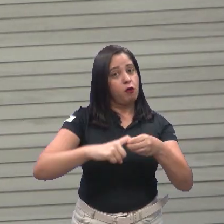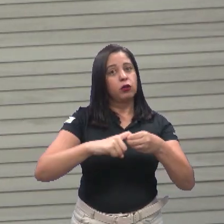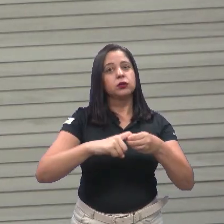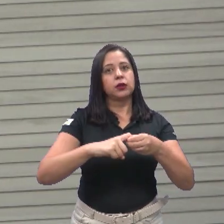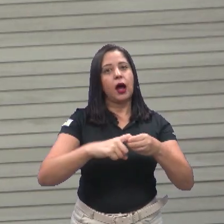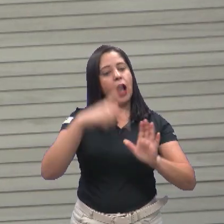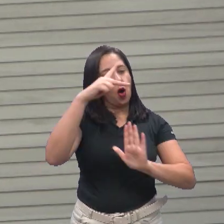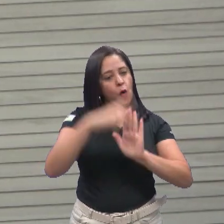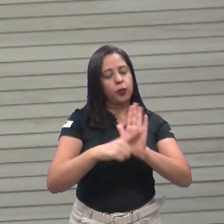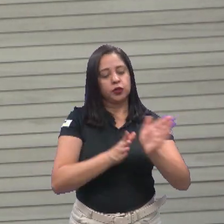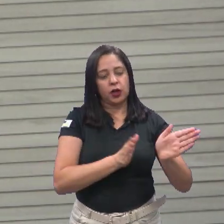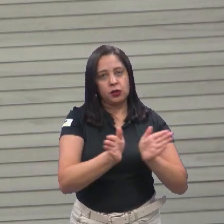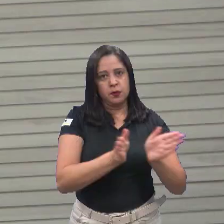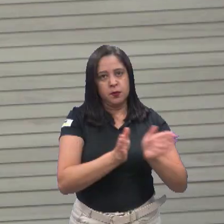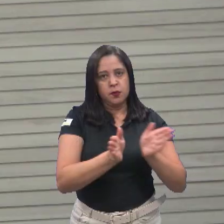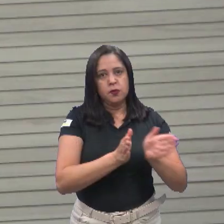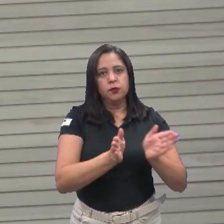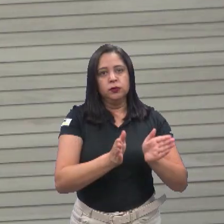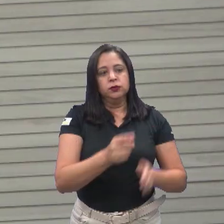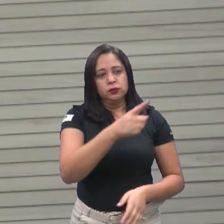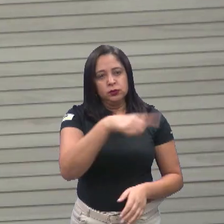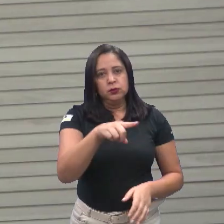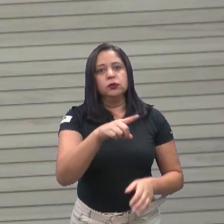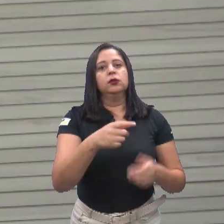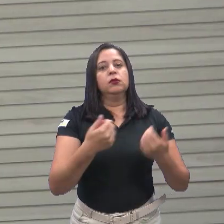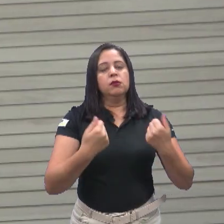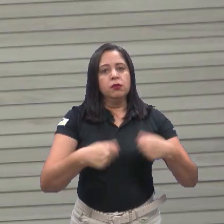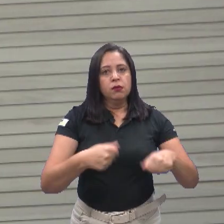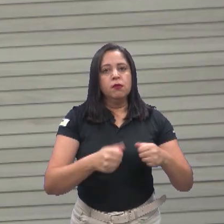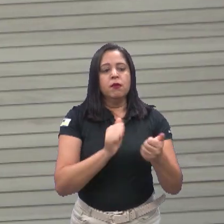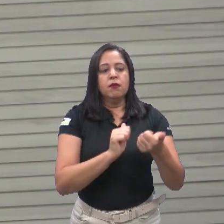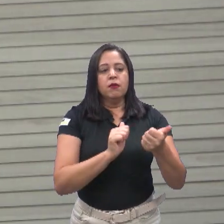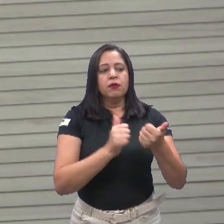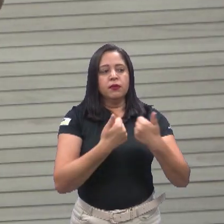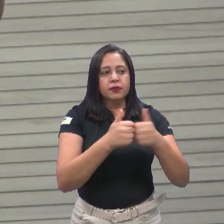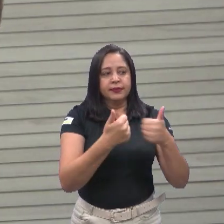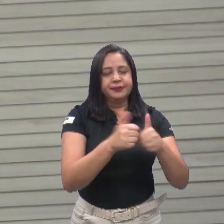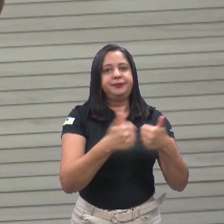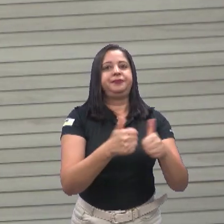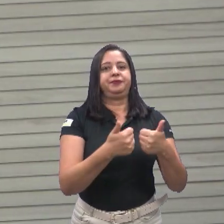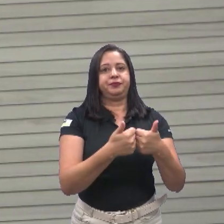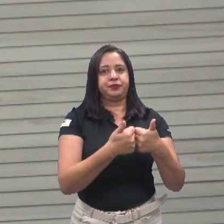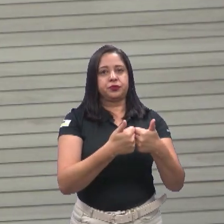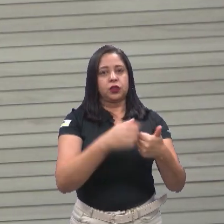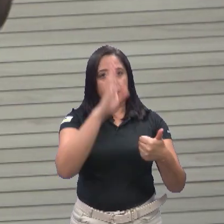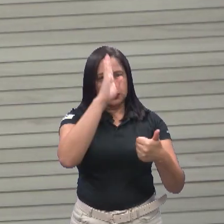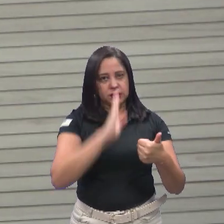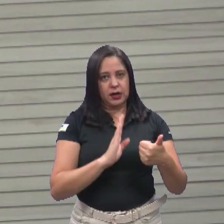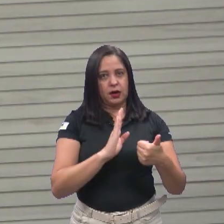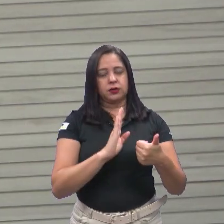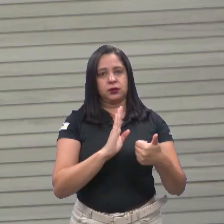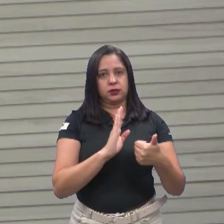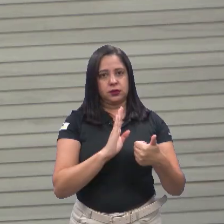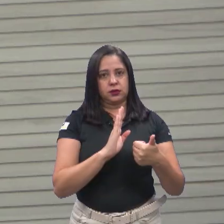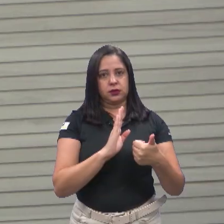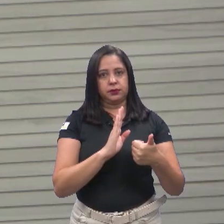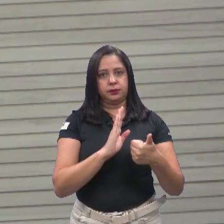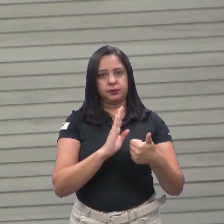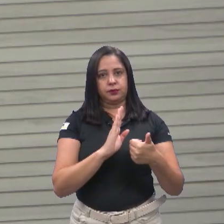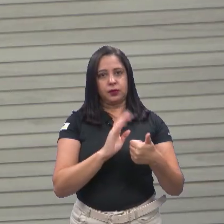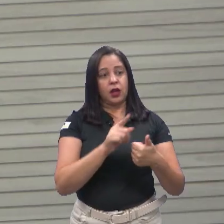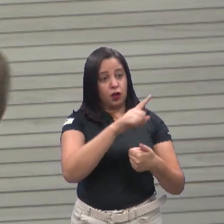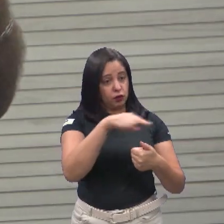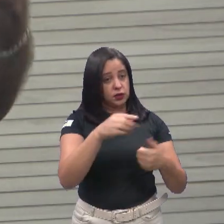acesso de vocês, que vocês possam ter o transporte garantido para poder usar, utilizar e fazer o tratamento de